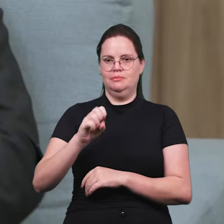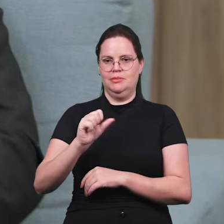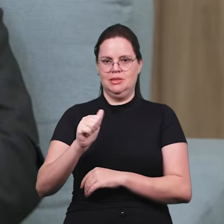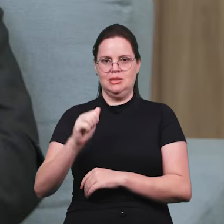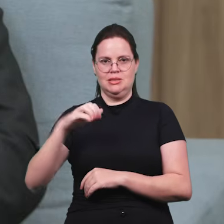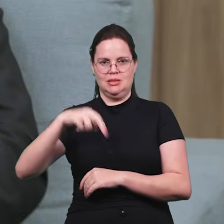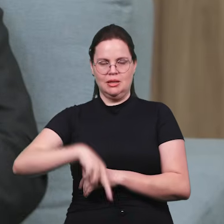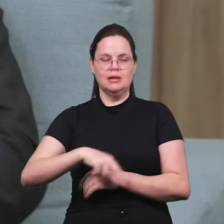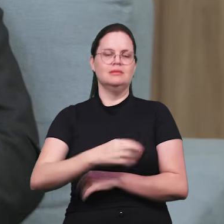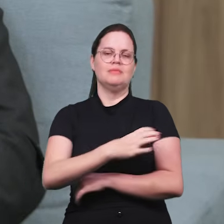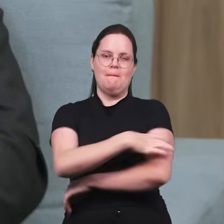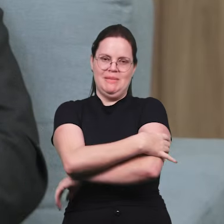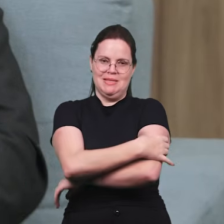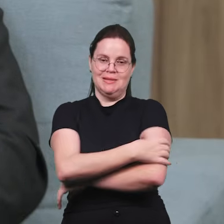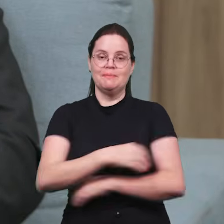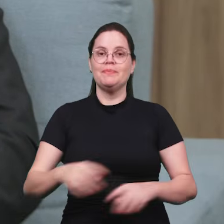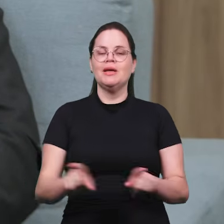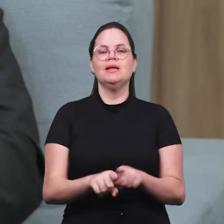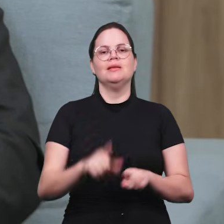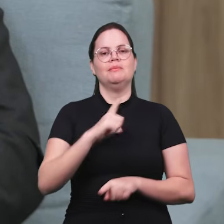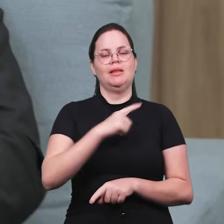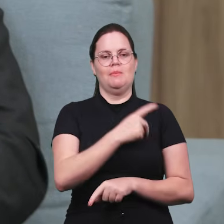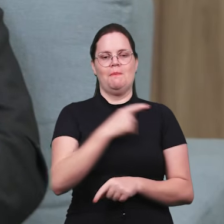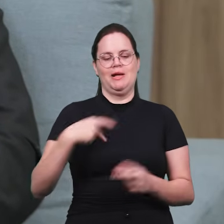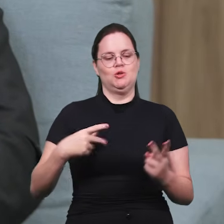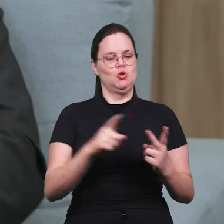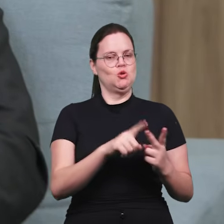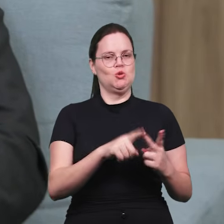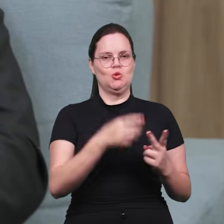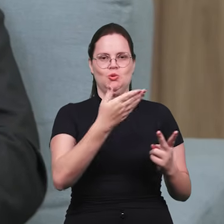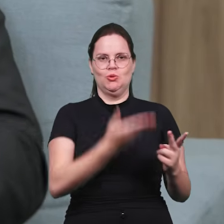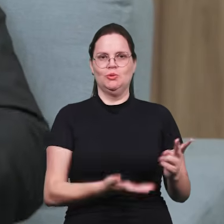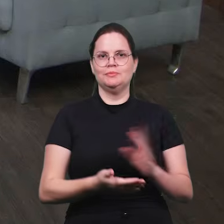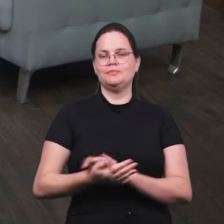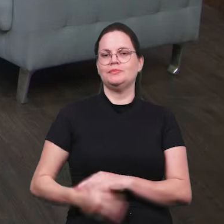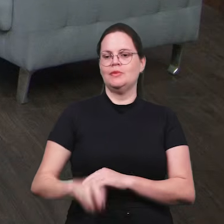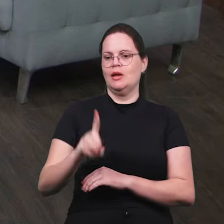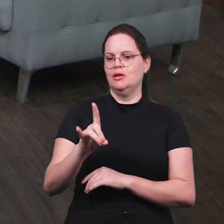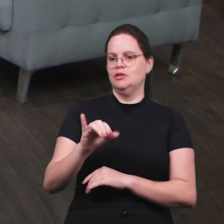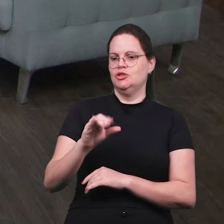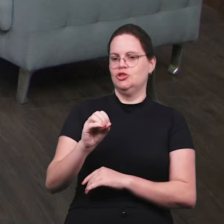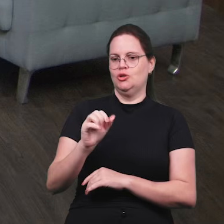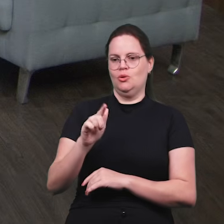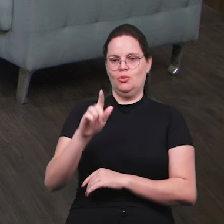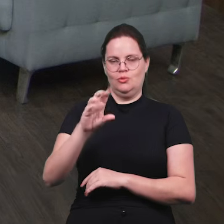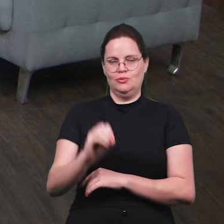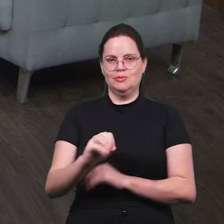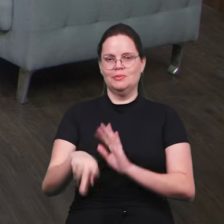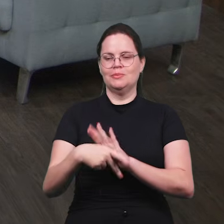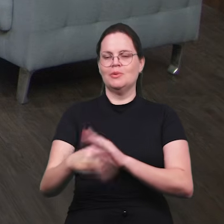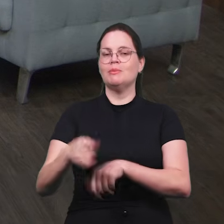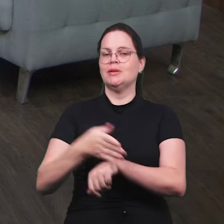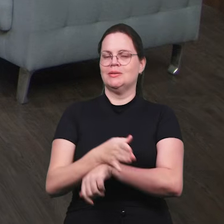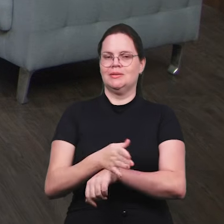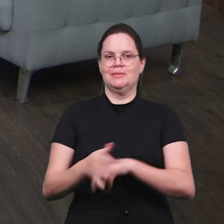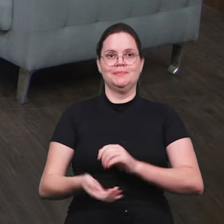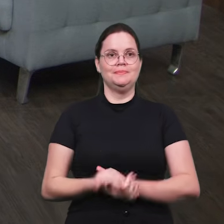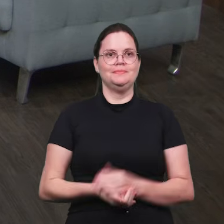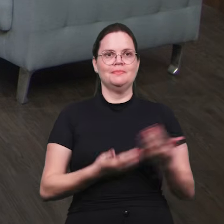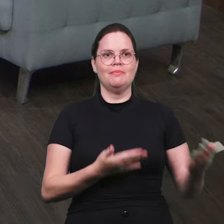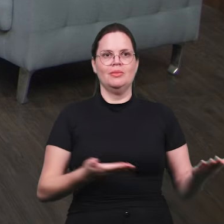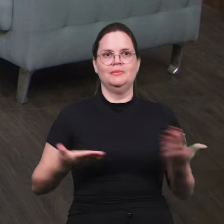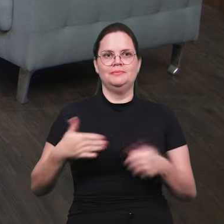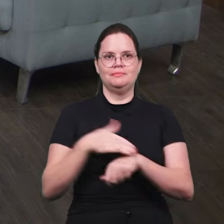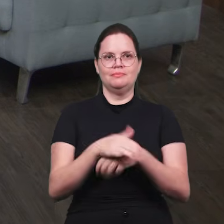Cosme, da igreja de Colina de Laranjeiras 1. Os nossos convidados estão conosco e vamos conversar com eles.